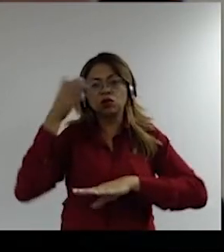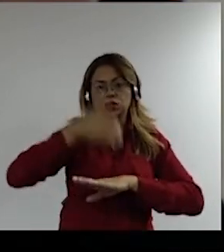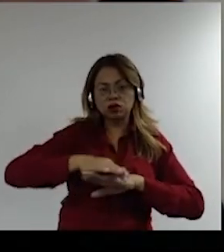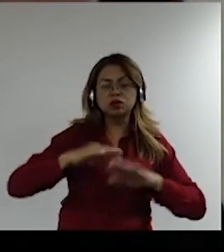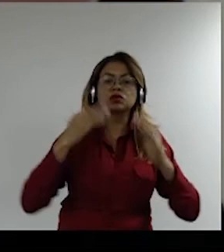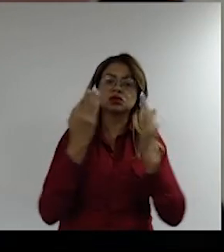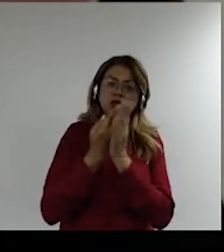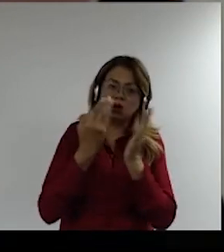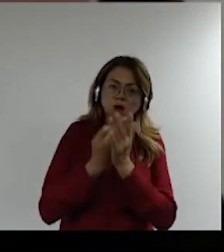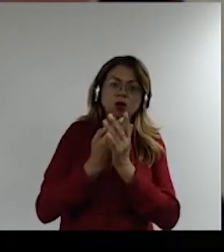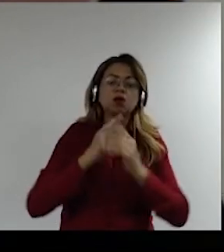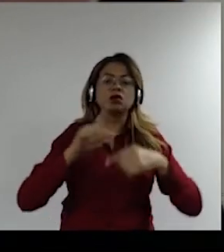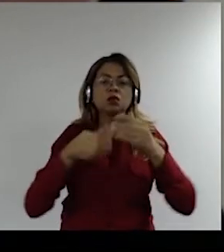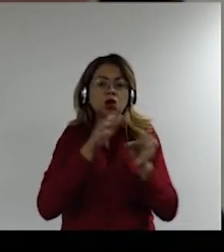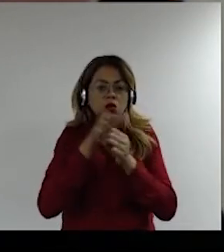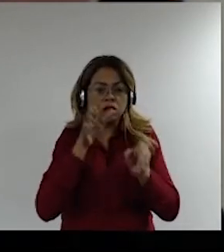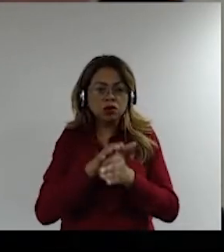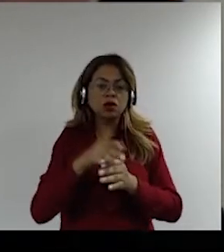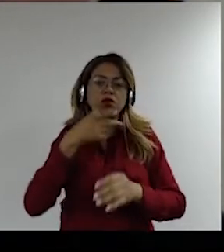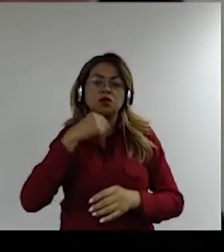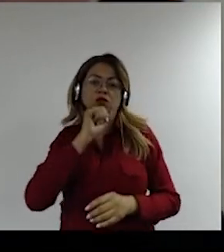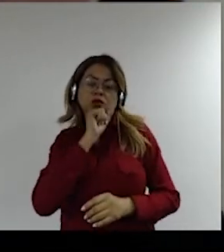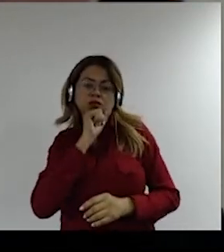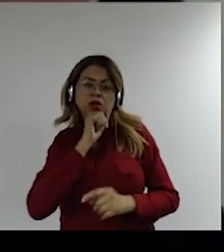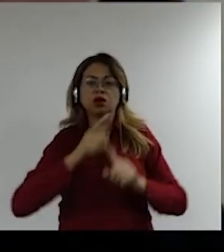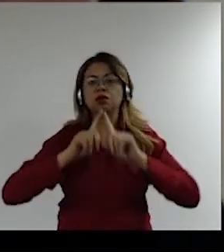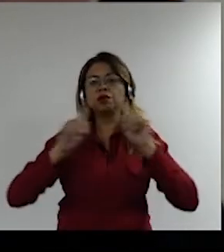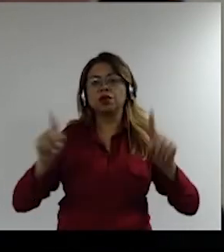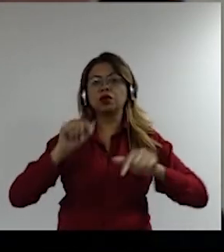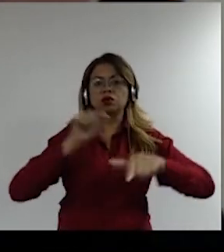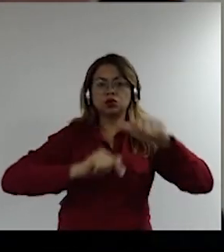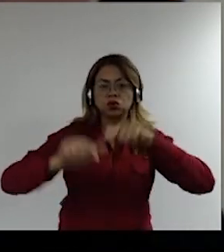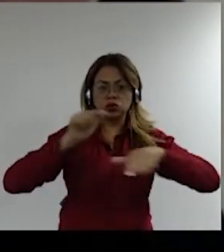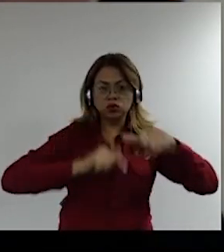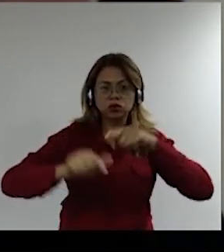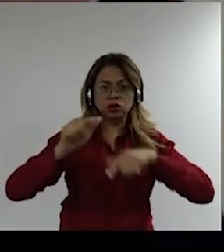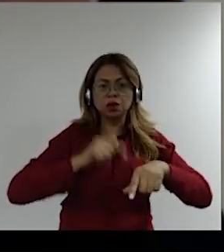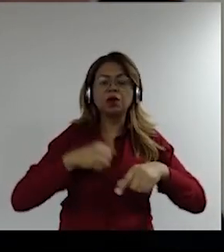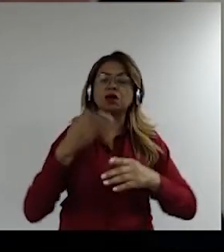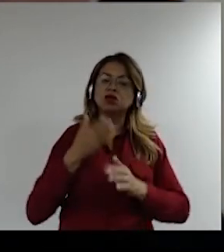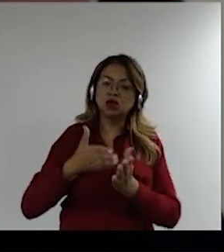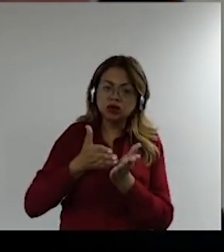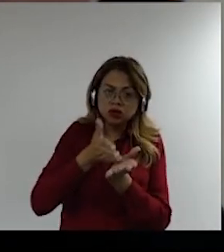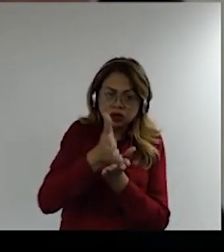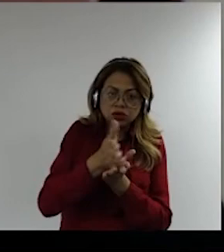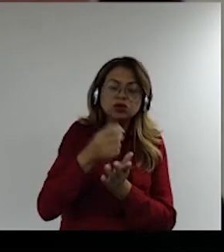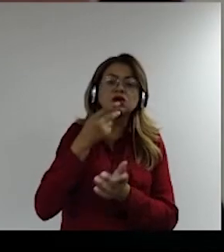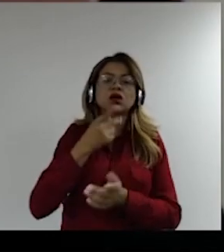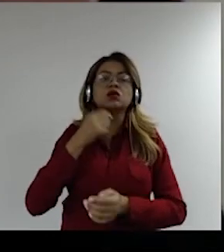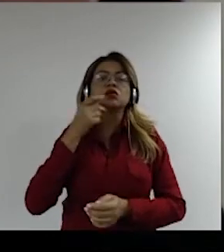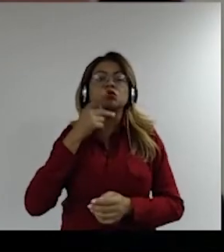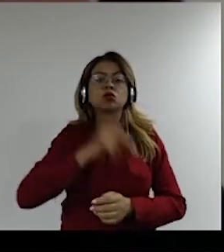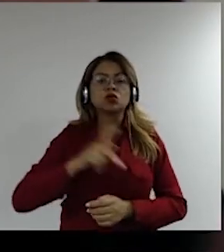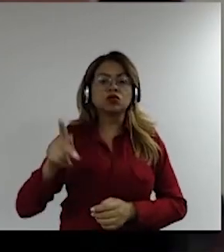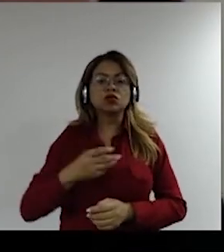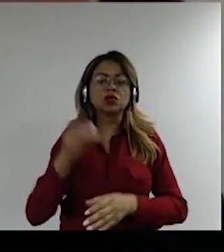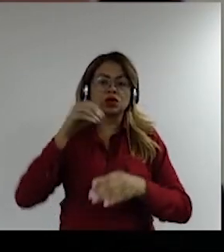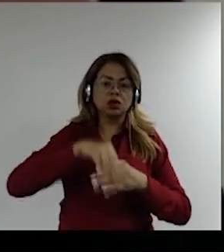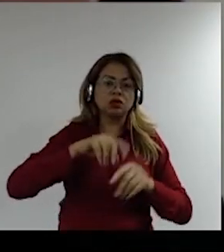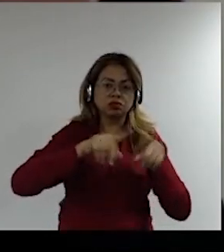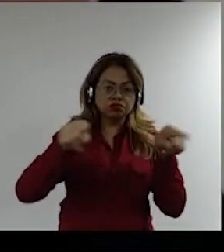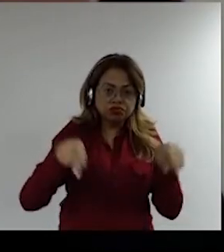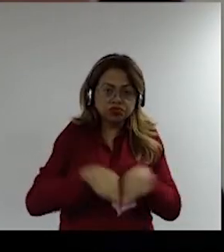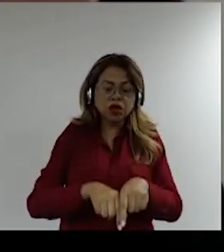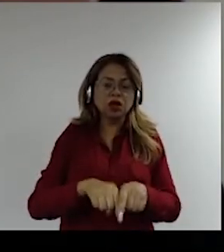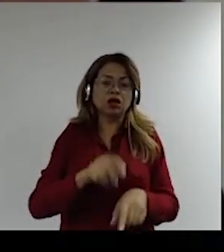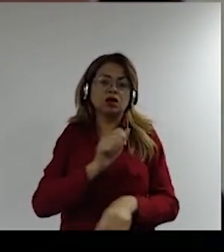pais, sendo orientado pelos pais, mas com um trabalho já direcionado pelo docente de sala de aula, que vem depois, como se